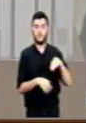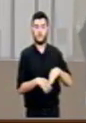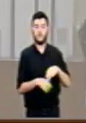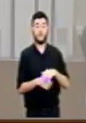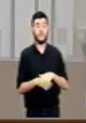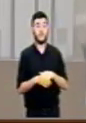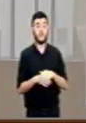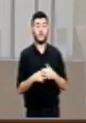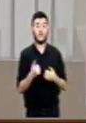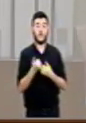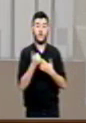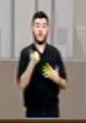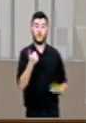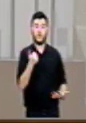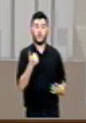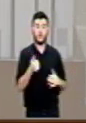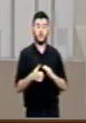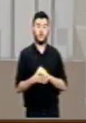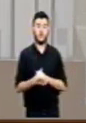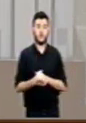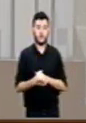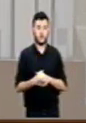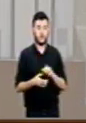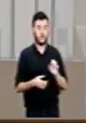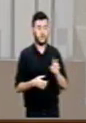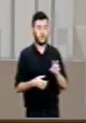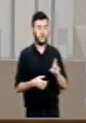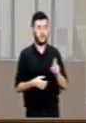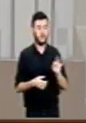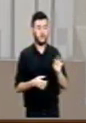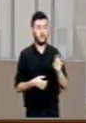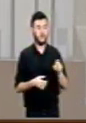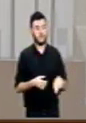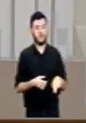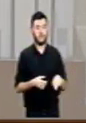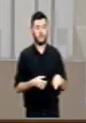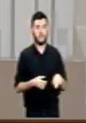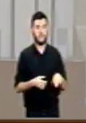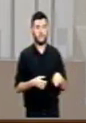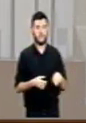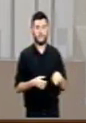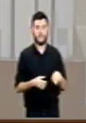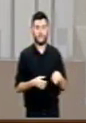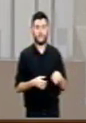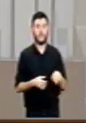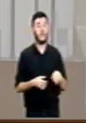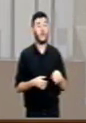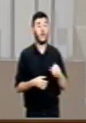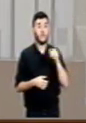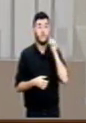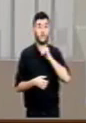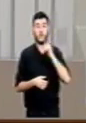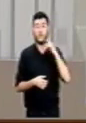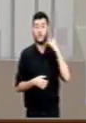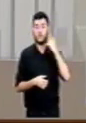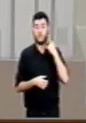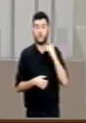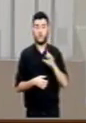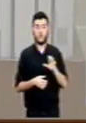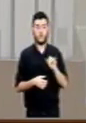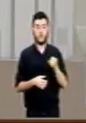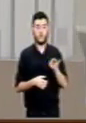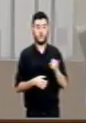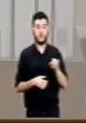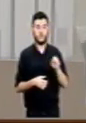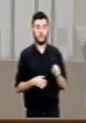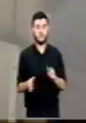assistente de Everton Elias Ferreira Taborda, doutora Cíntia Coelho Cortes. Bom dia a